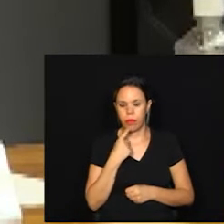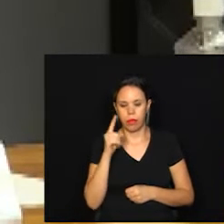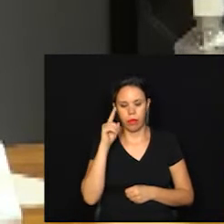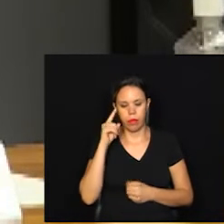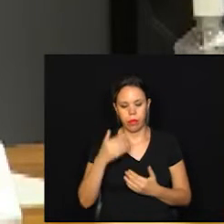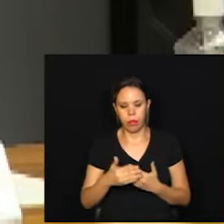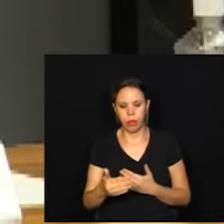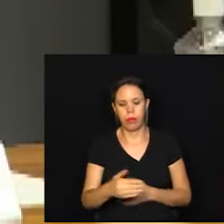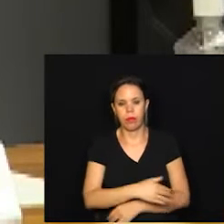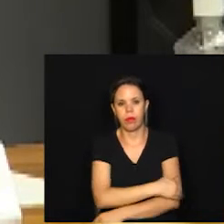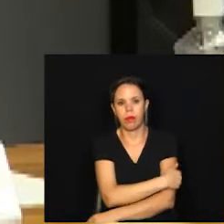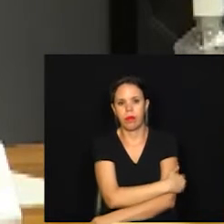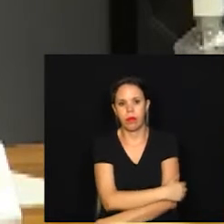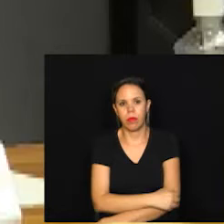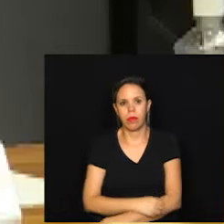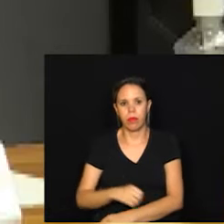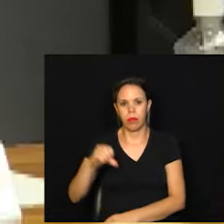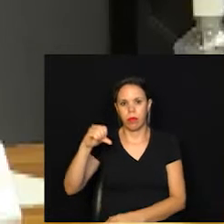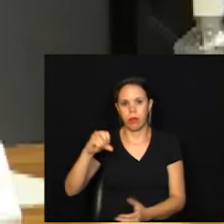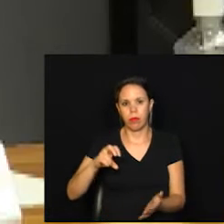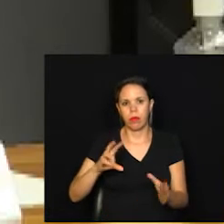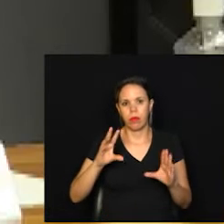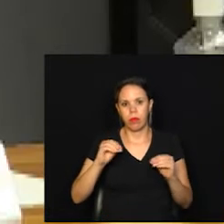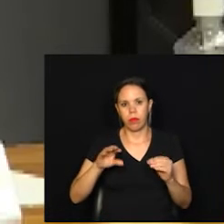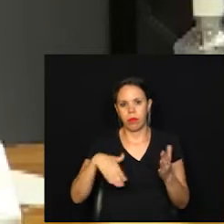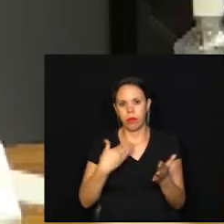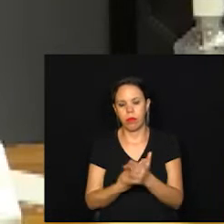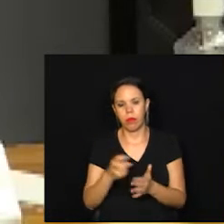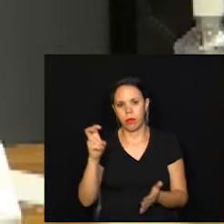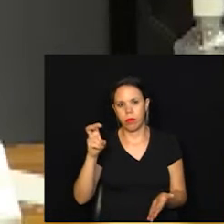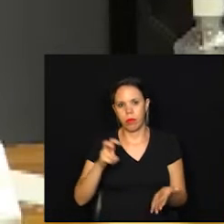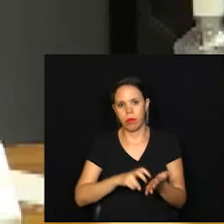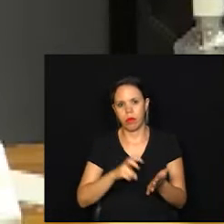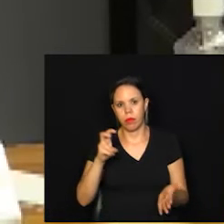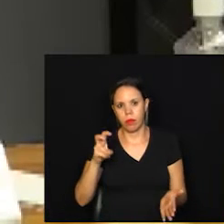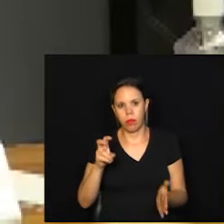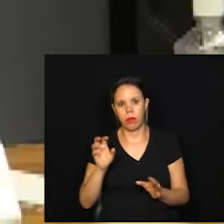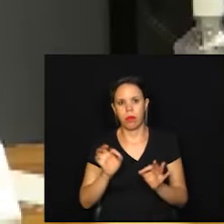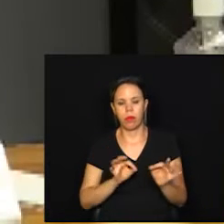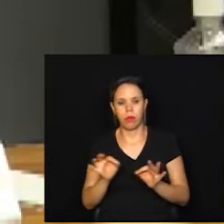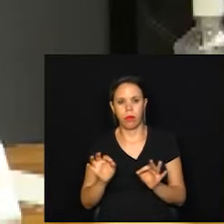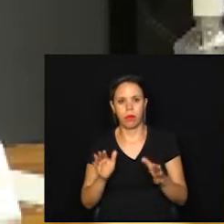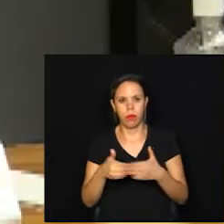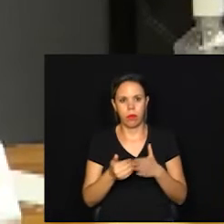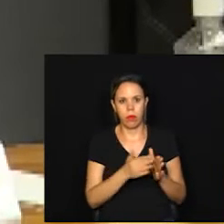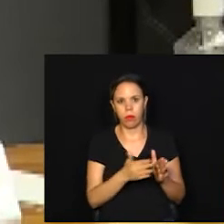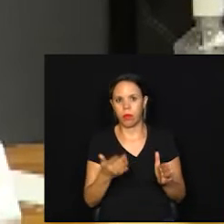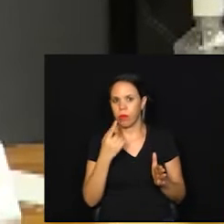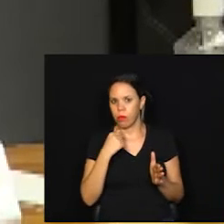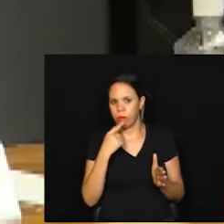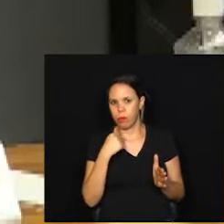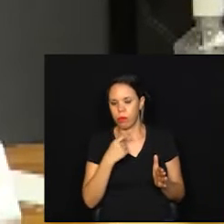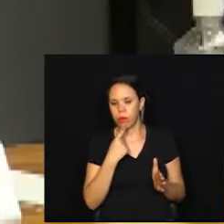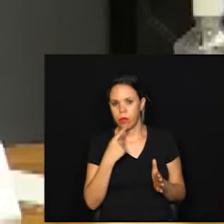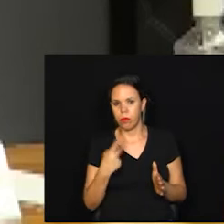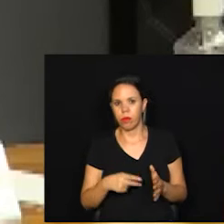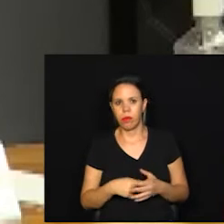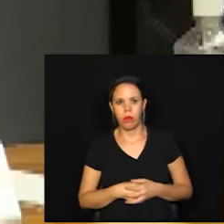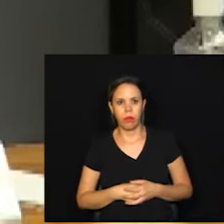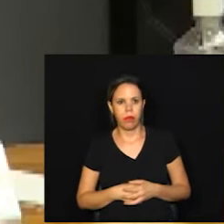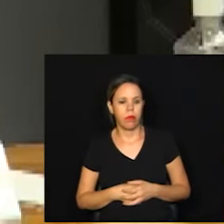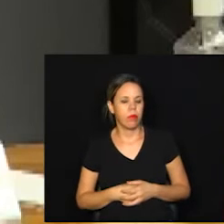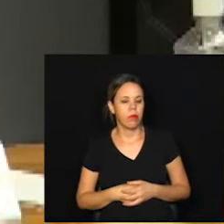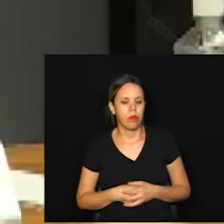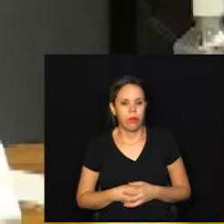dias, das 21 horas às 5 da manhã, vai prevalecer a fase vermelha em Campinas. Então, na